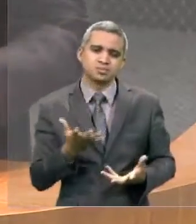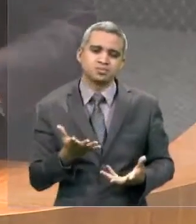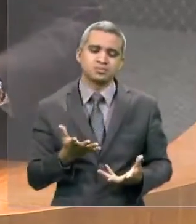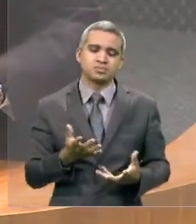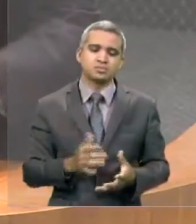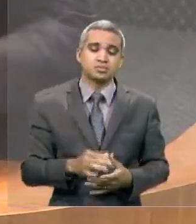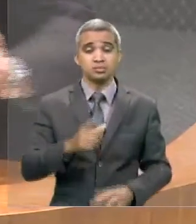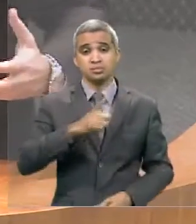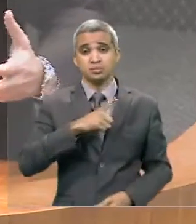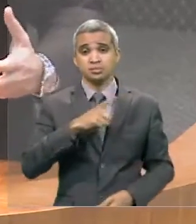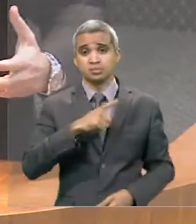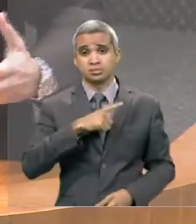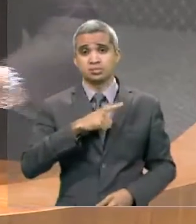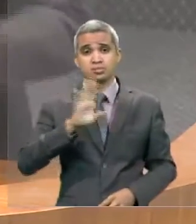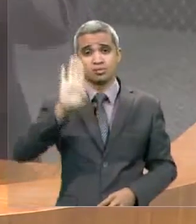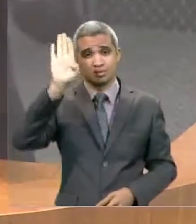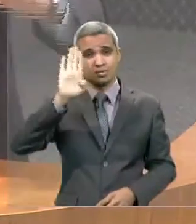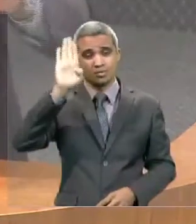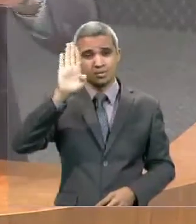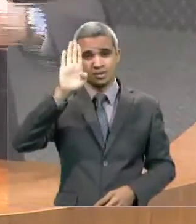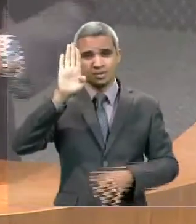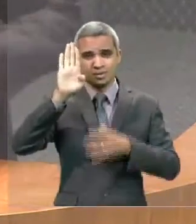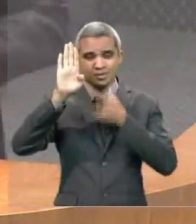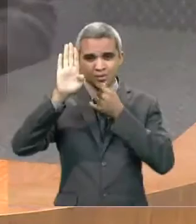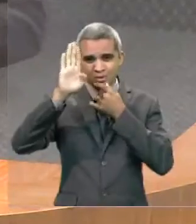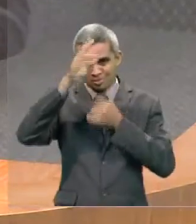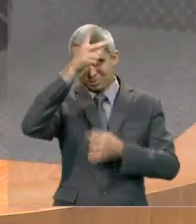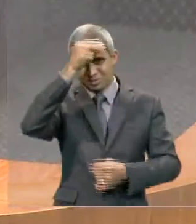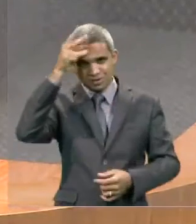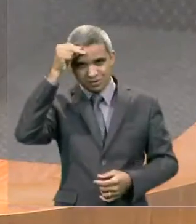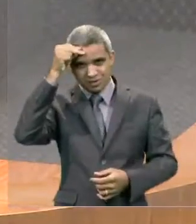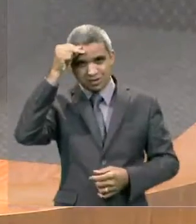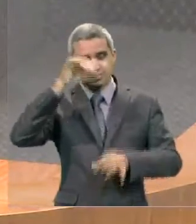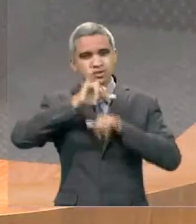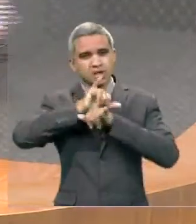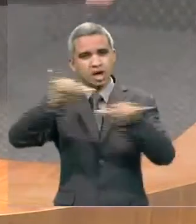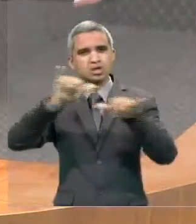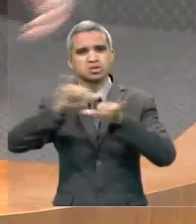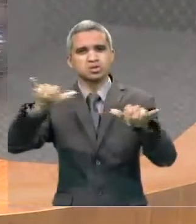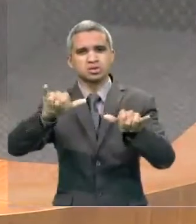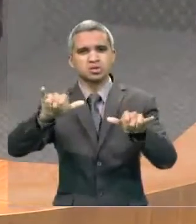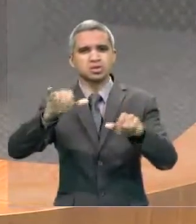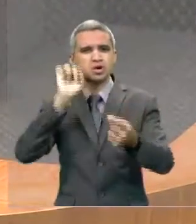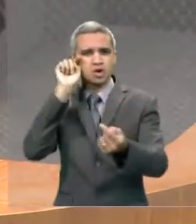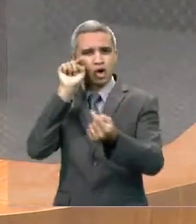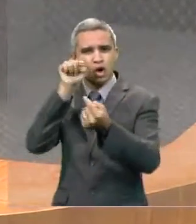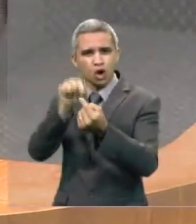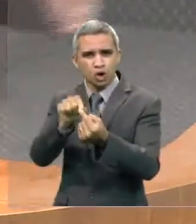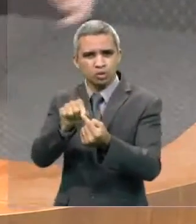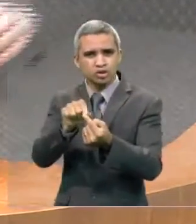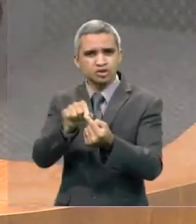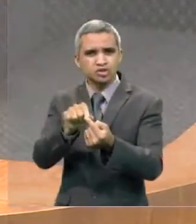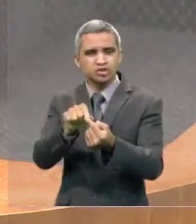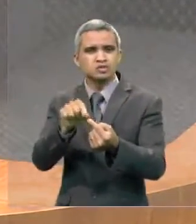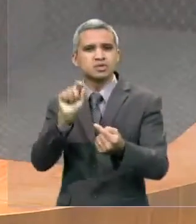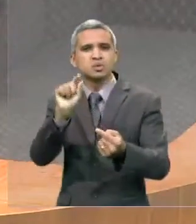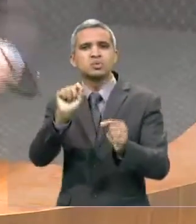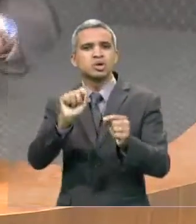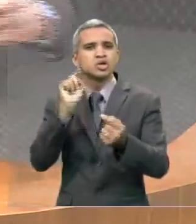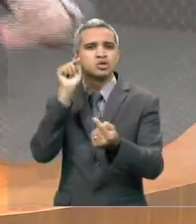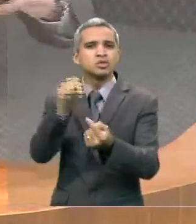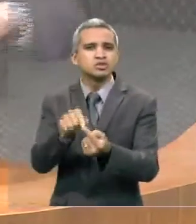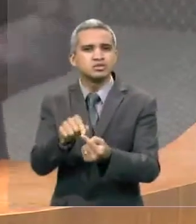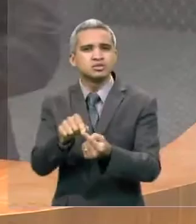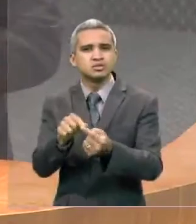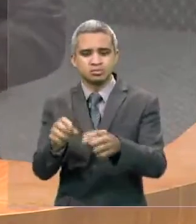vez, que deu uma grande notícia à cidade e disse que a meta dele era ser plantar 1 milhão